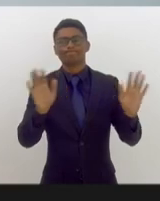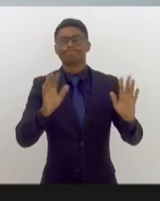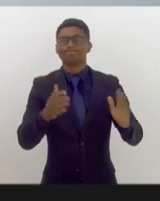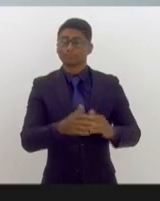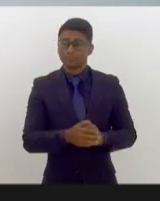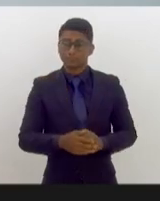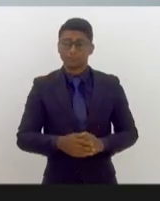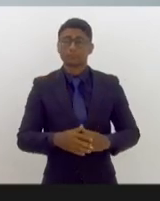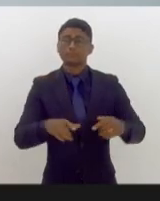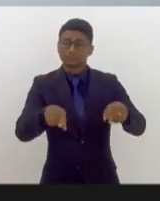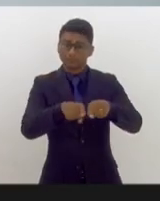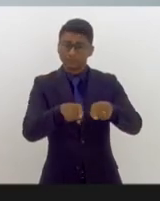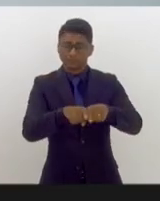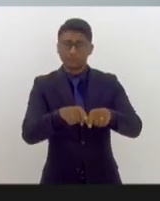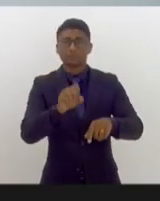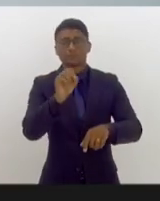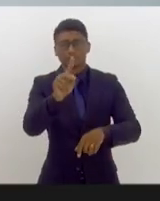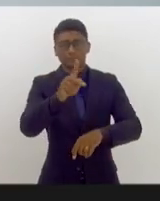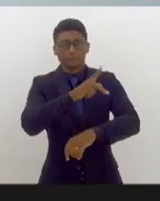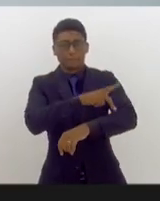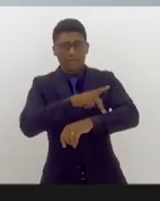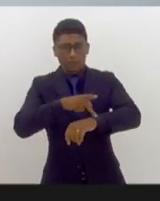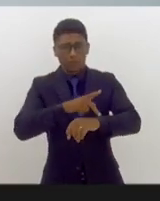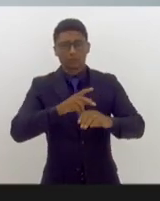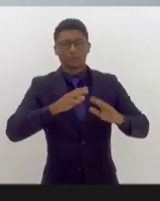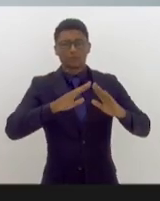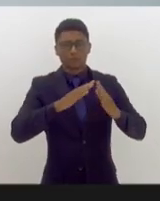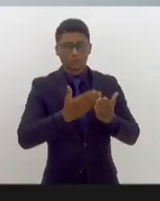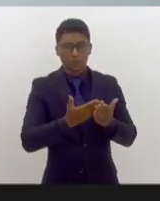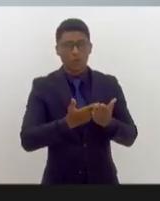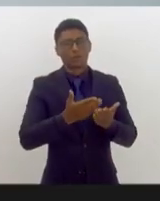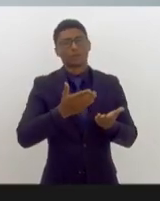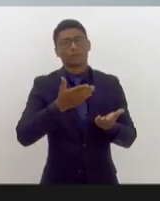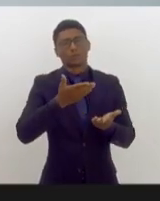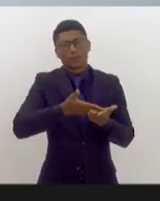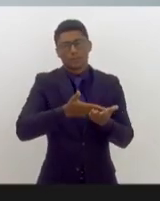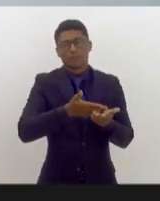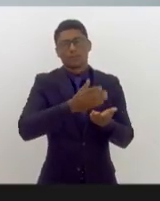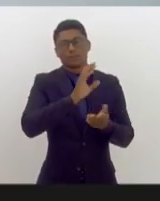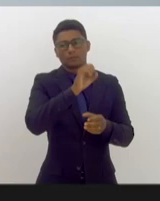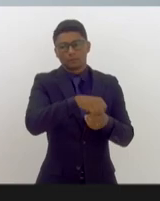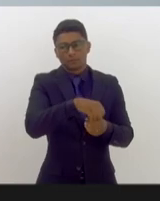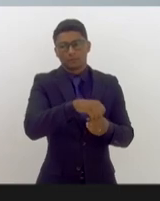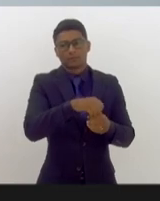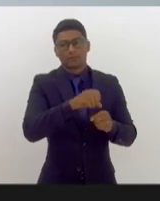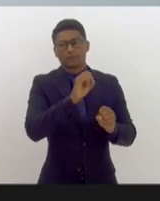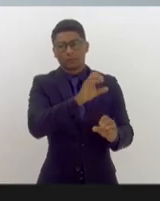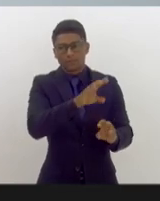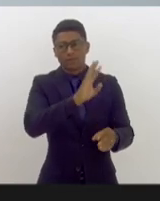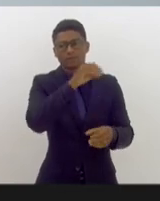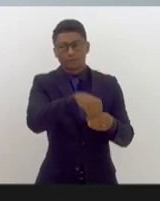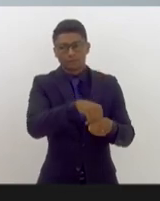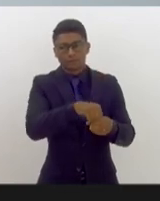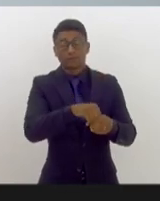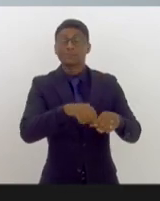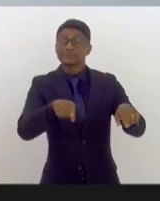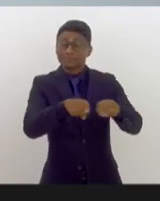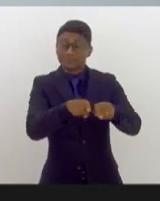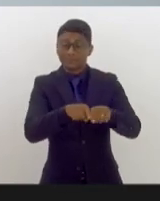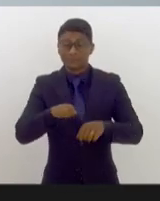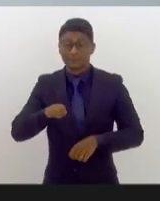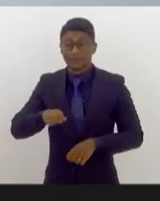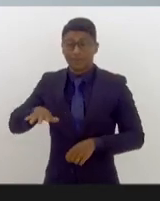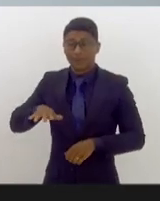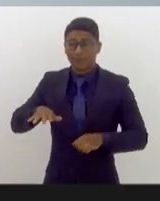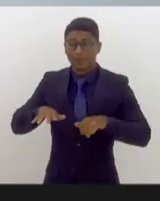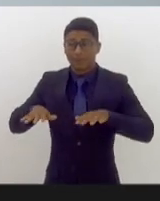uma dimensão pedagógica, mas tem uma discussão também que é estrutural, que é intersetorial. Por